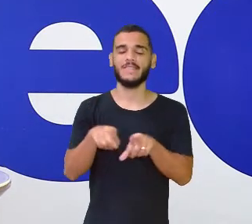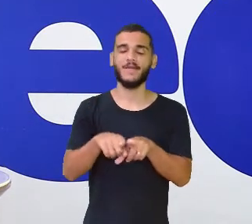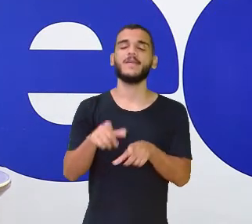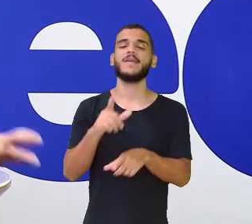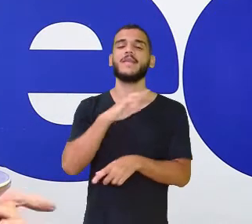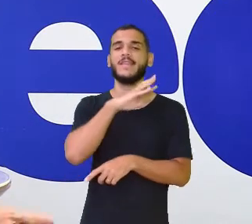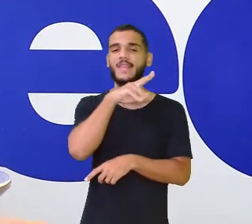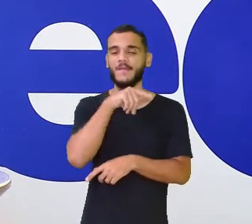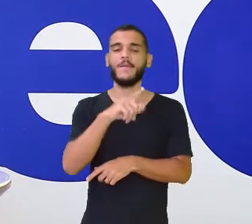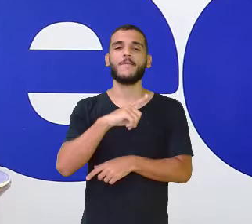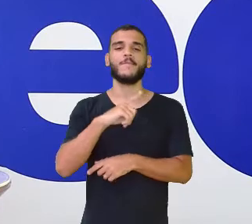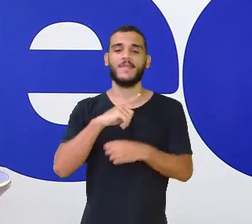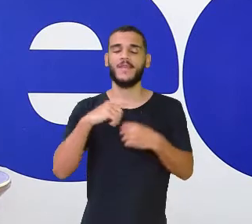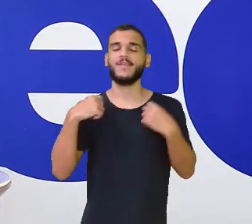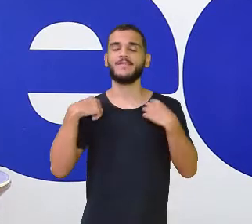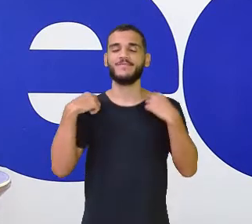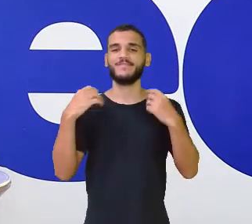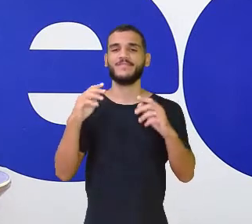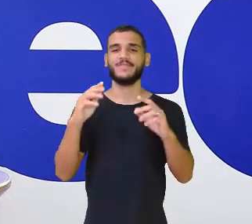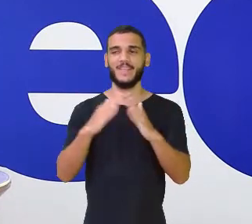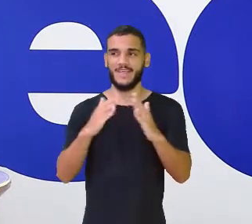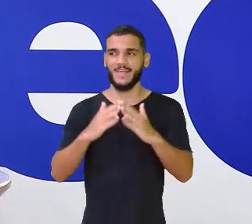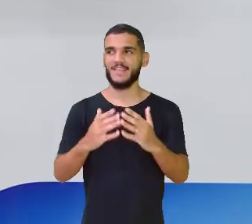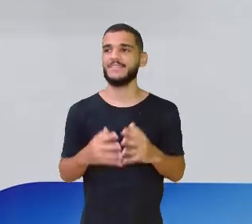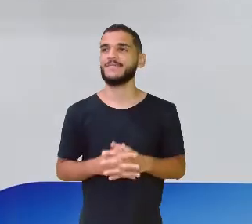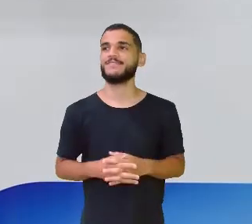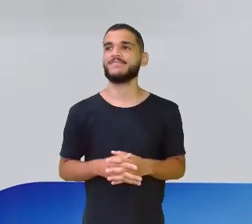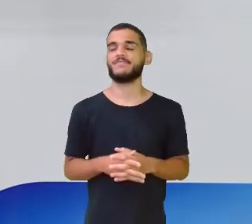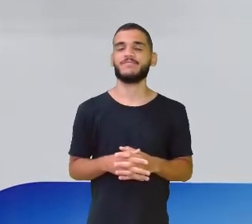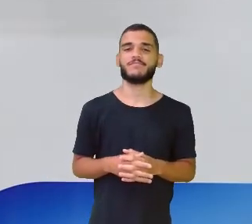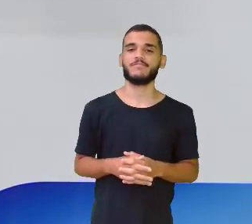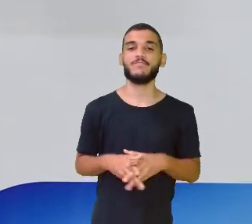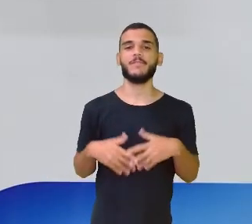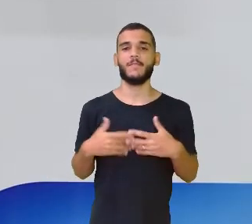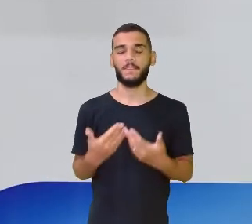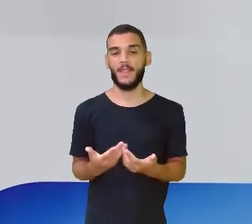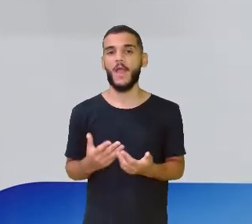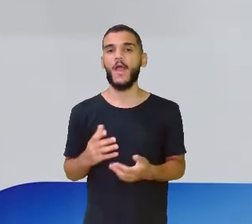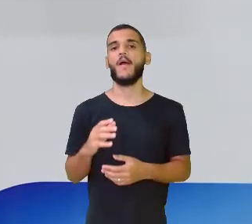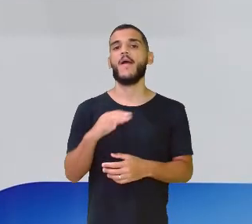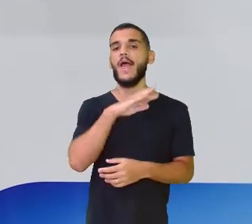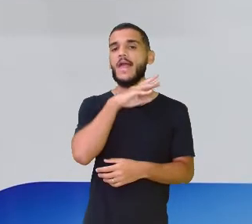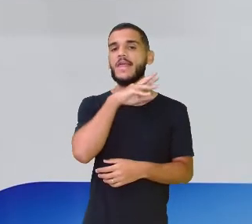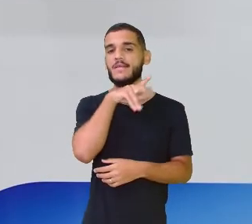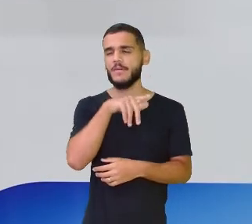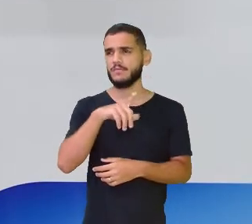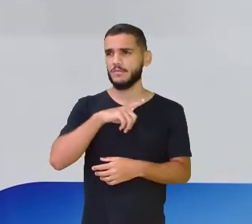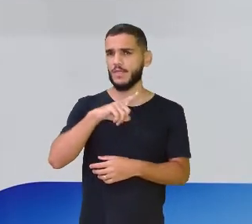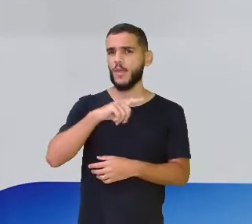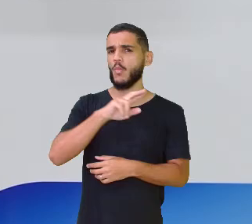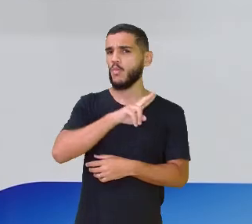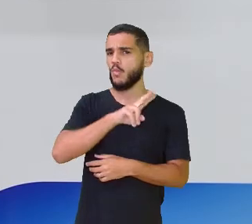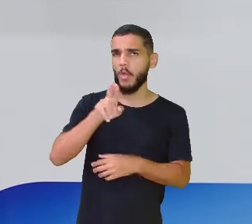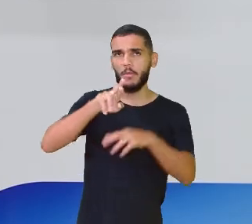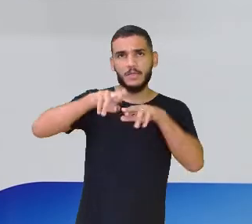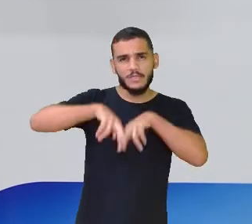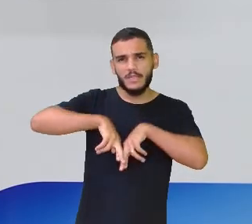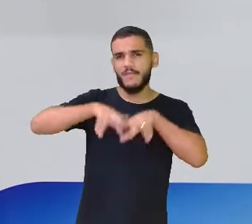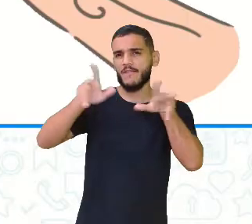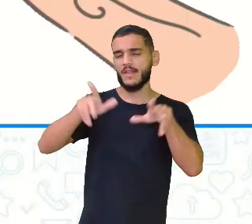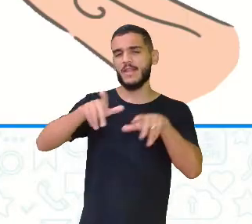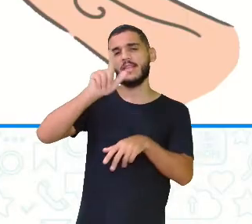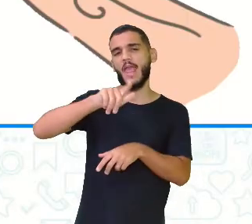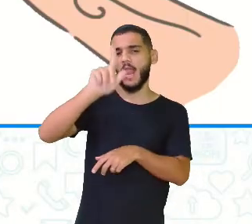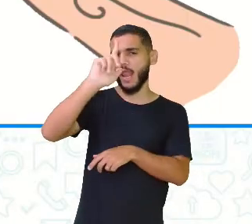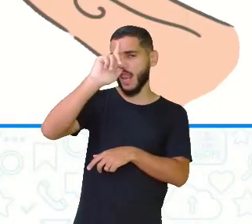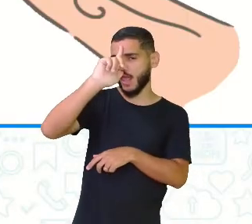o koala. E ele é um amor, olha só. O koala, ele tem um nome bem diferente, olha, o nome em latim